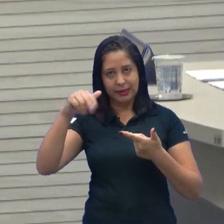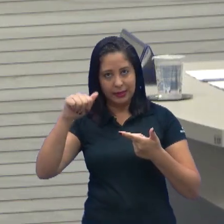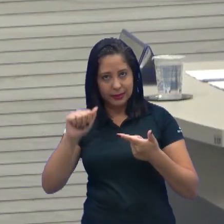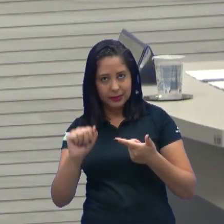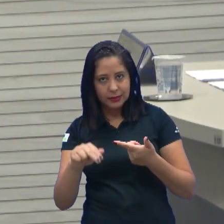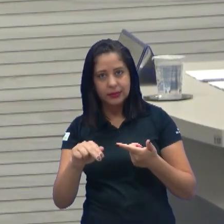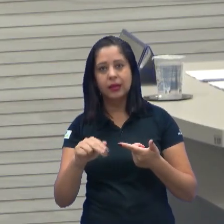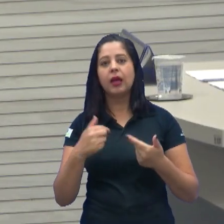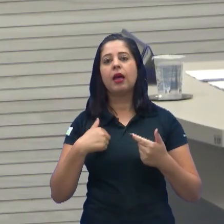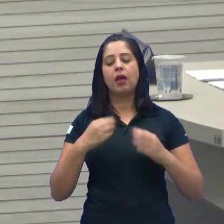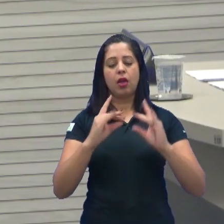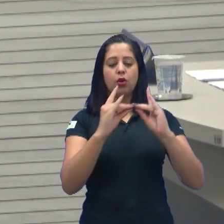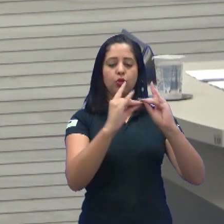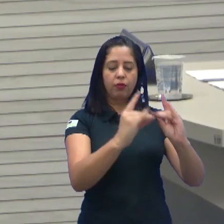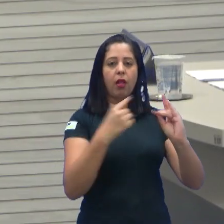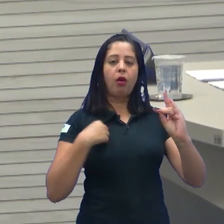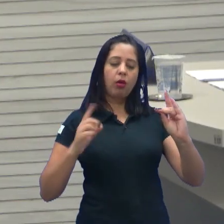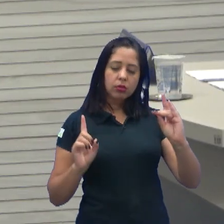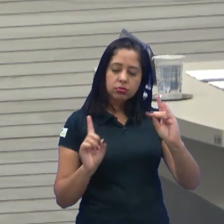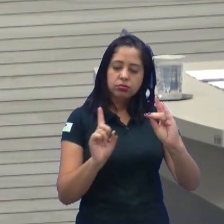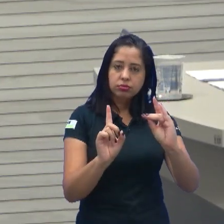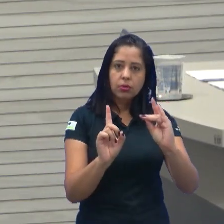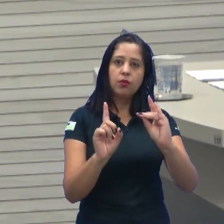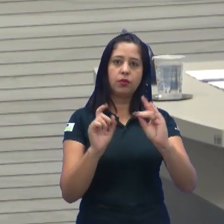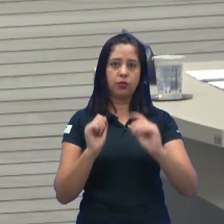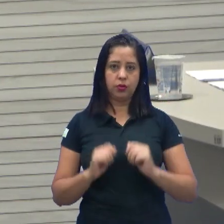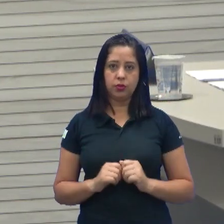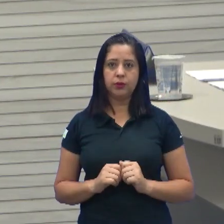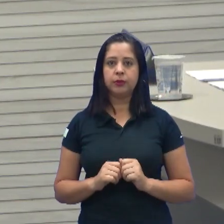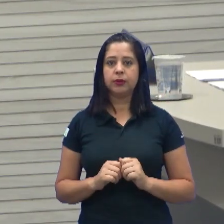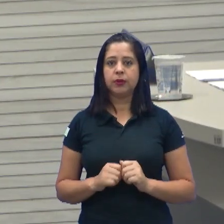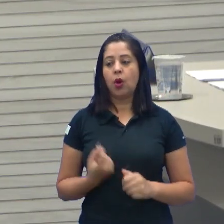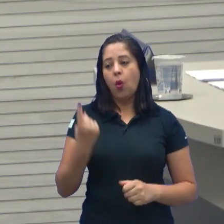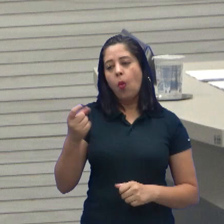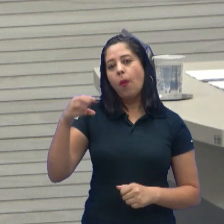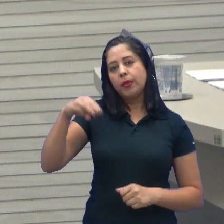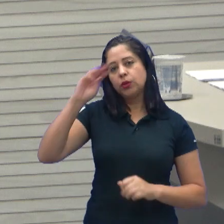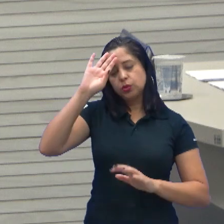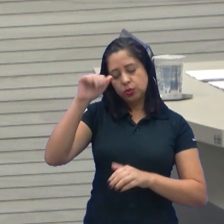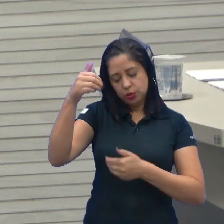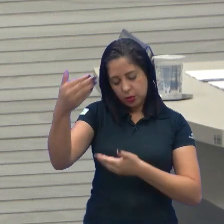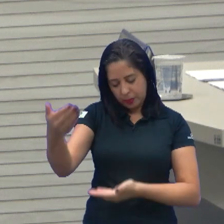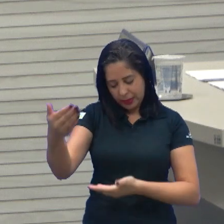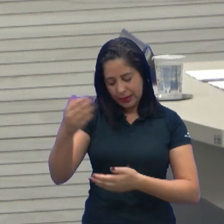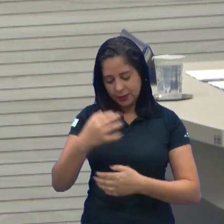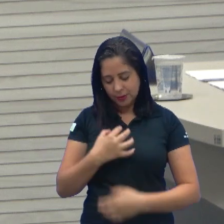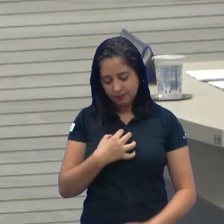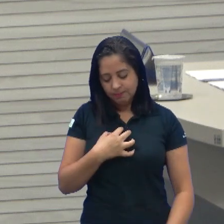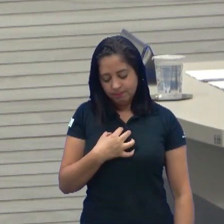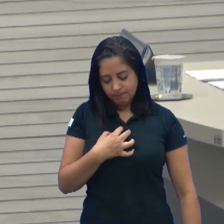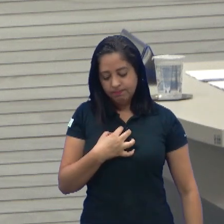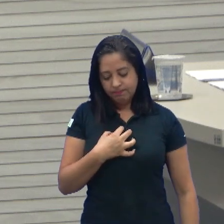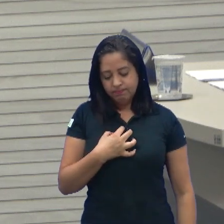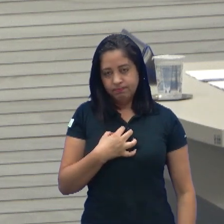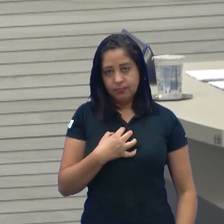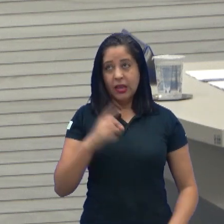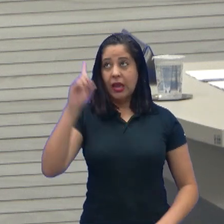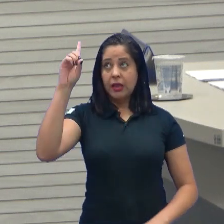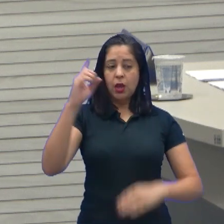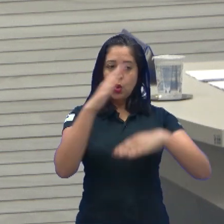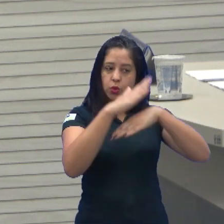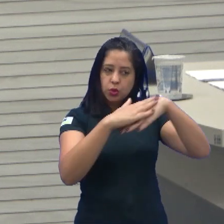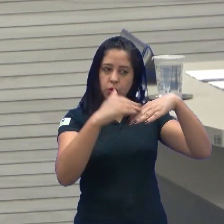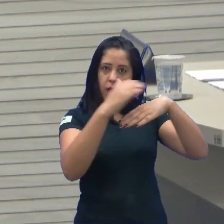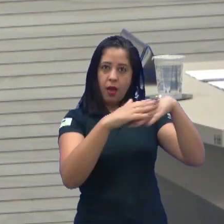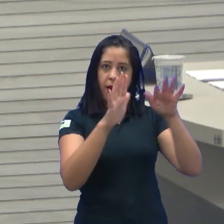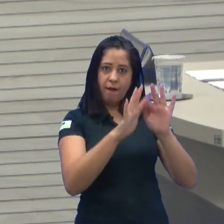dando um abraço na família e dedicar esse minuto de silêncio para toda a família. Que Deus a conforte a todos e